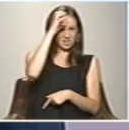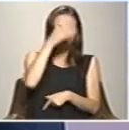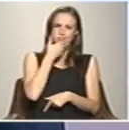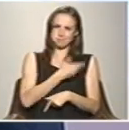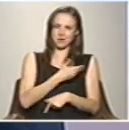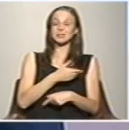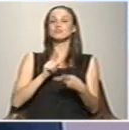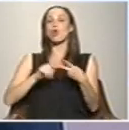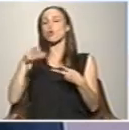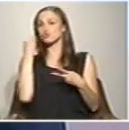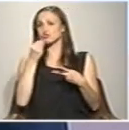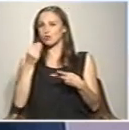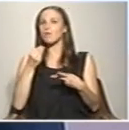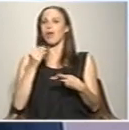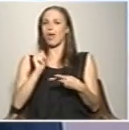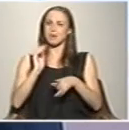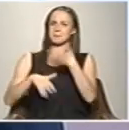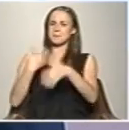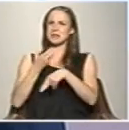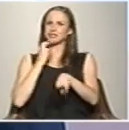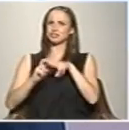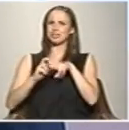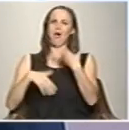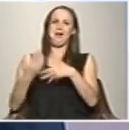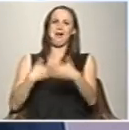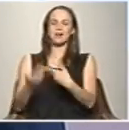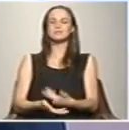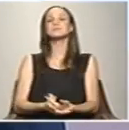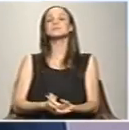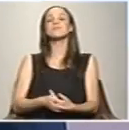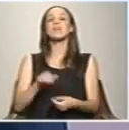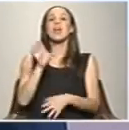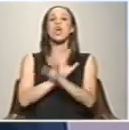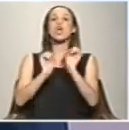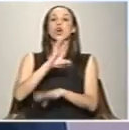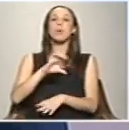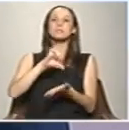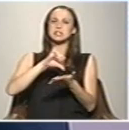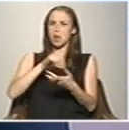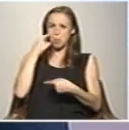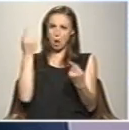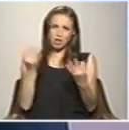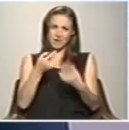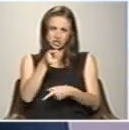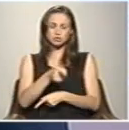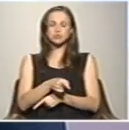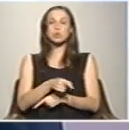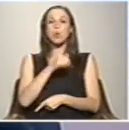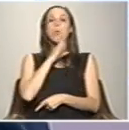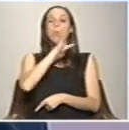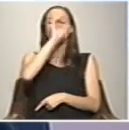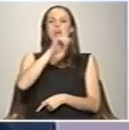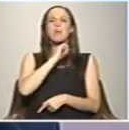os resultados de estudos feitos, sobretudo na Europa Central, mostram exatamente isso. Um país não perde por a população mais